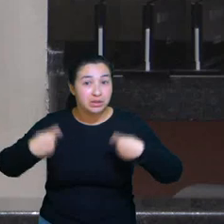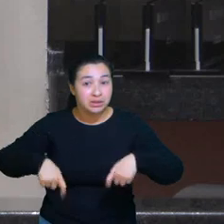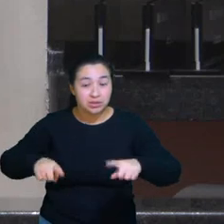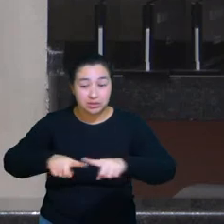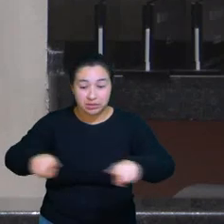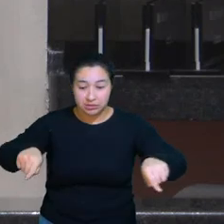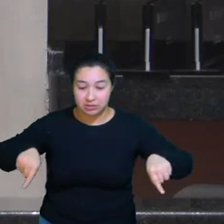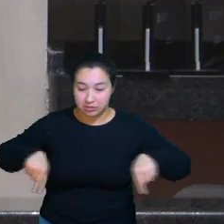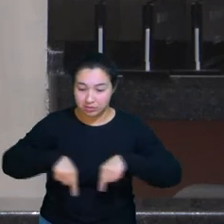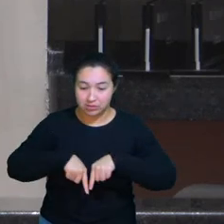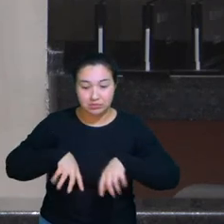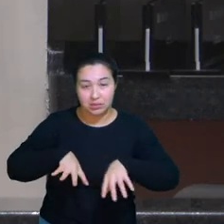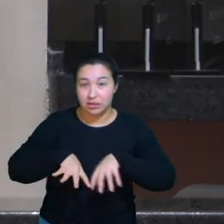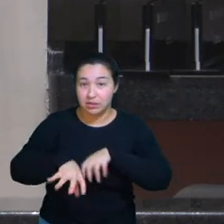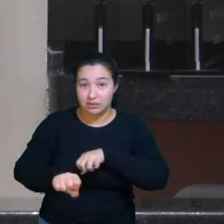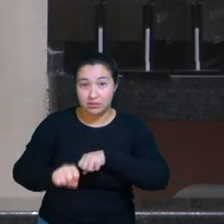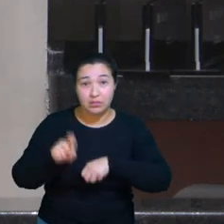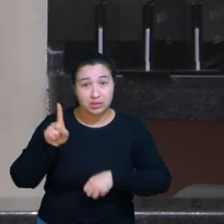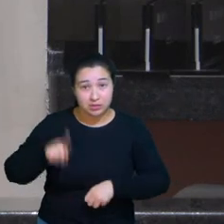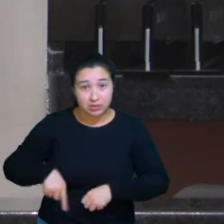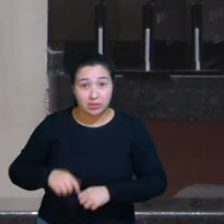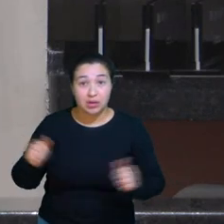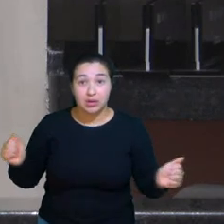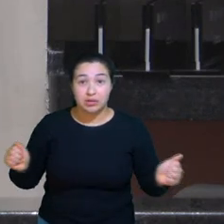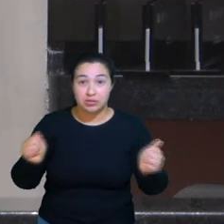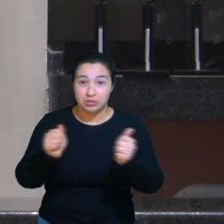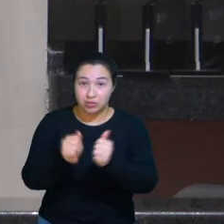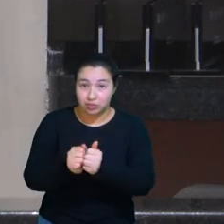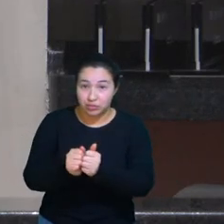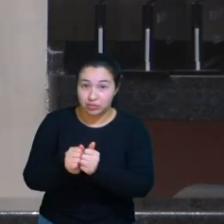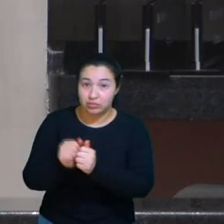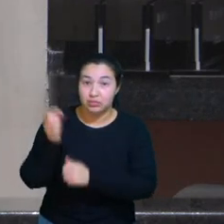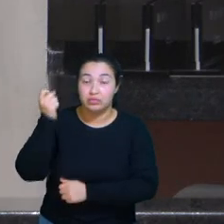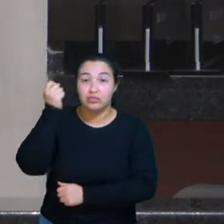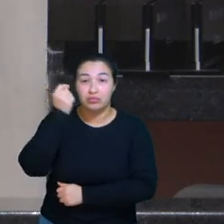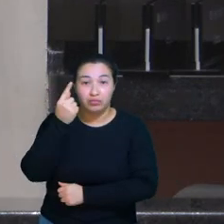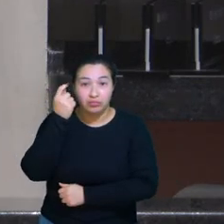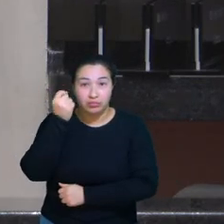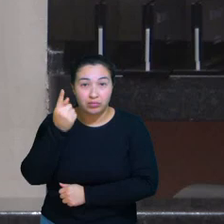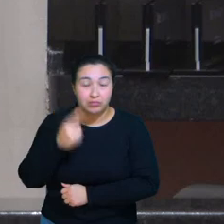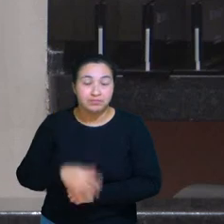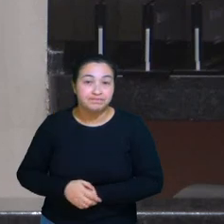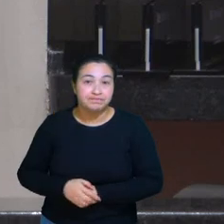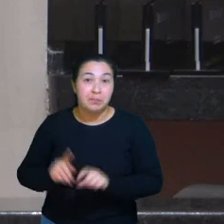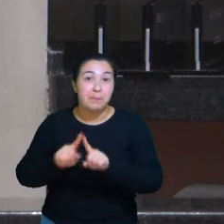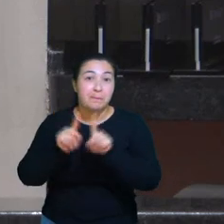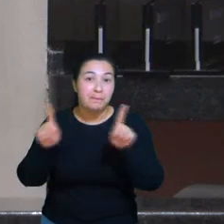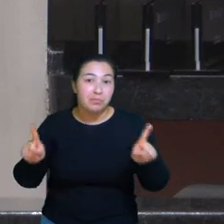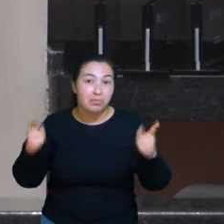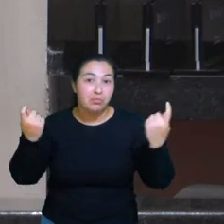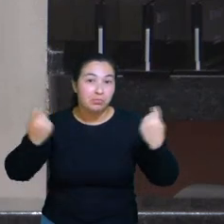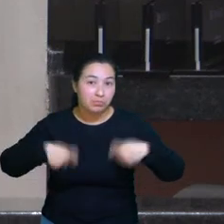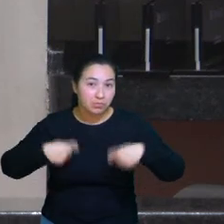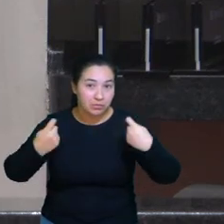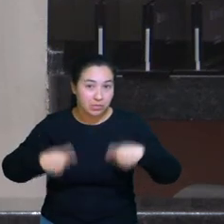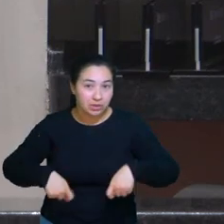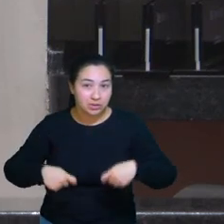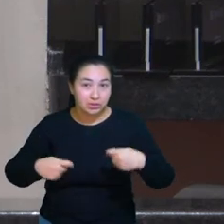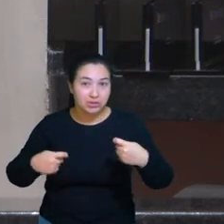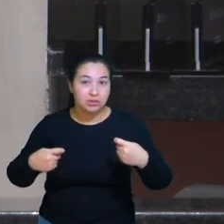de Formação junto com a universidade mas para isso ela precisa também ter a